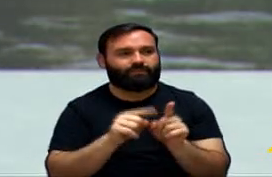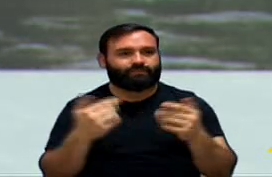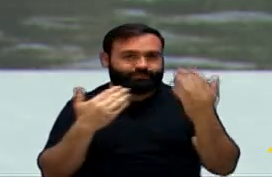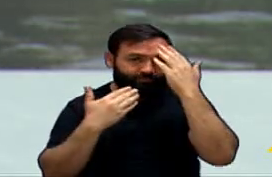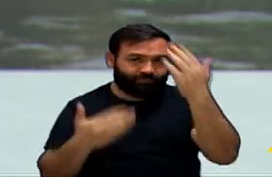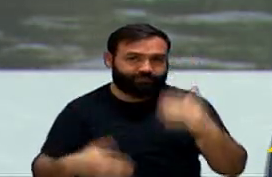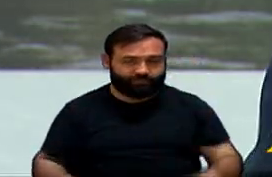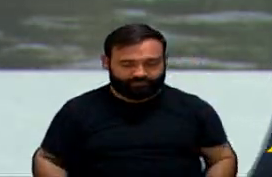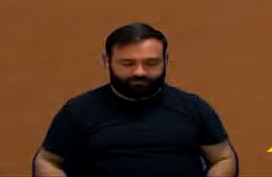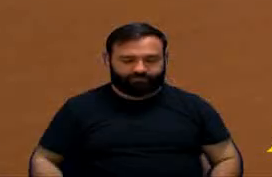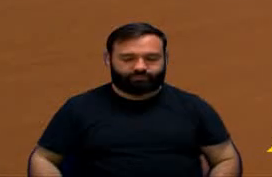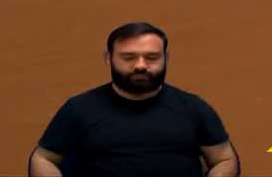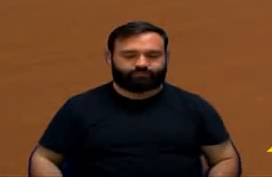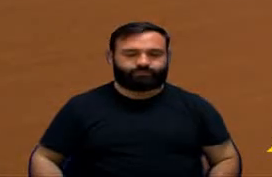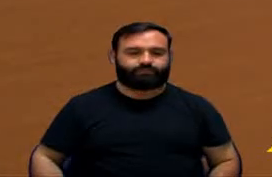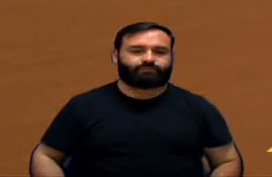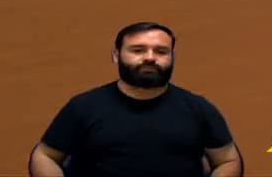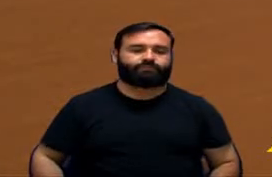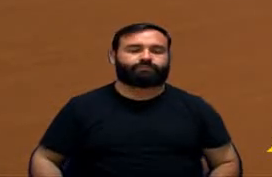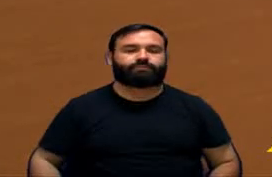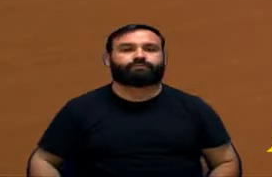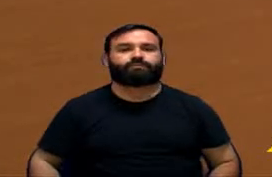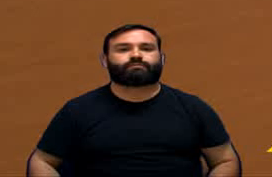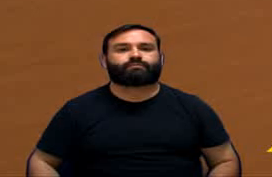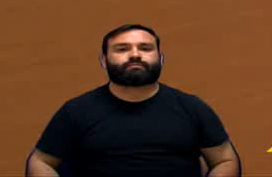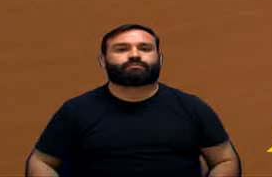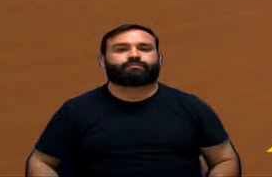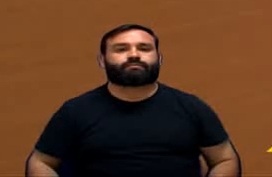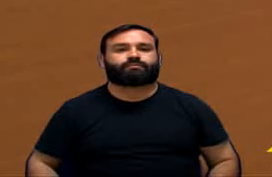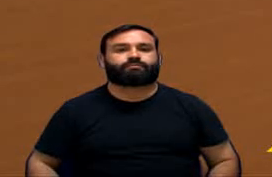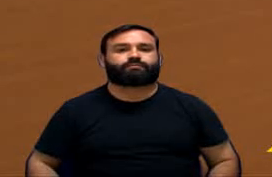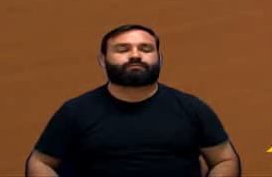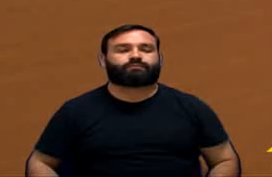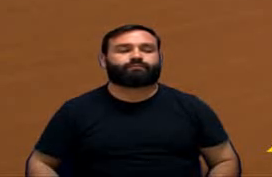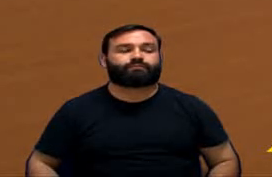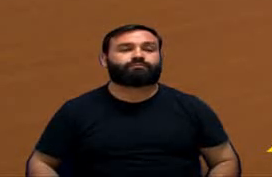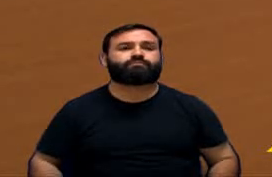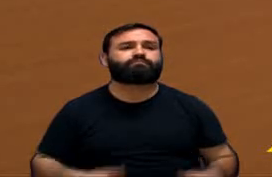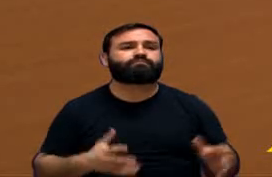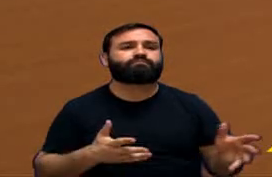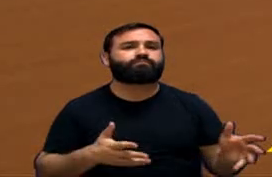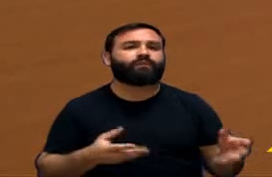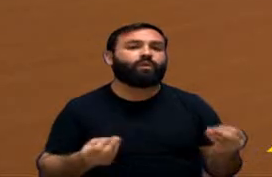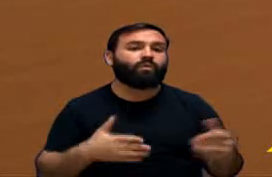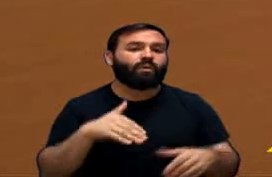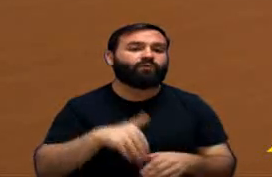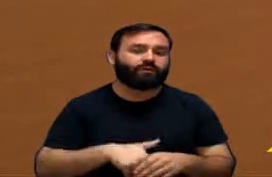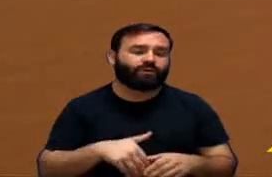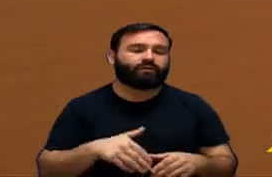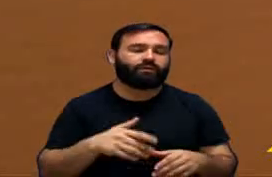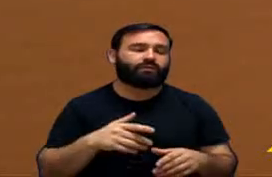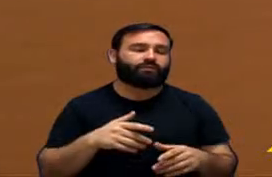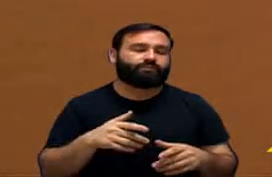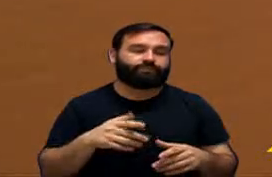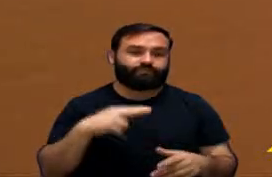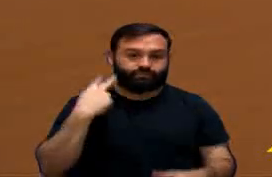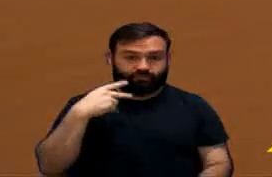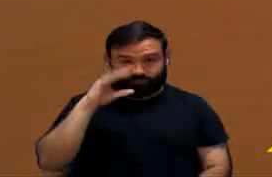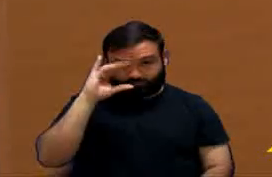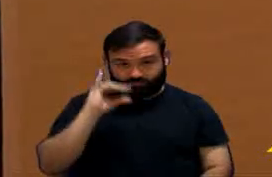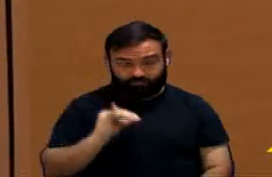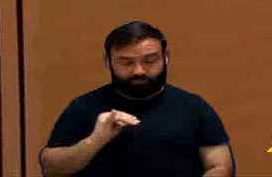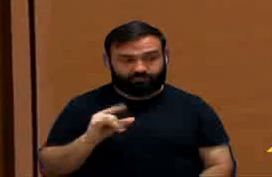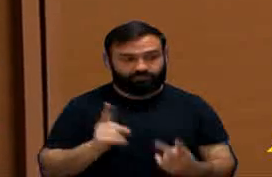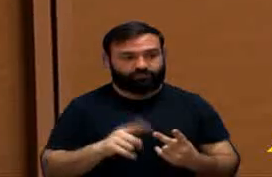obrigado Presidente qual caminhamento de vossa excelência Vereador João com a anuência da Nobre Vereador